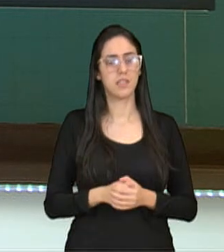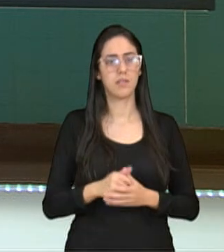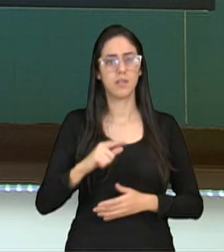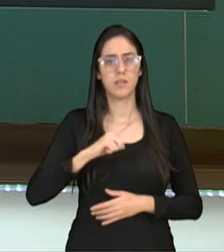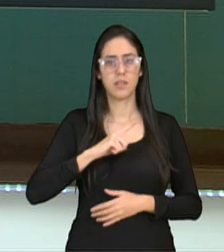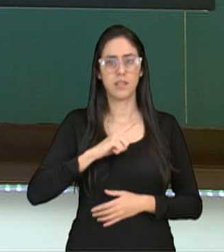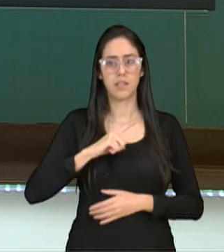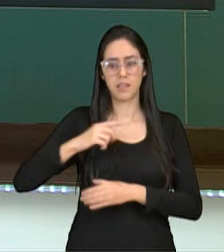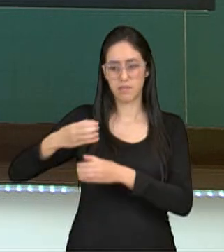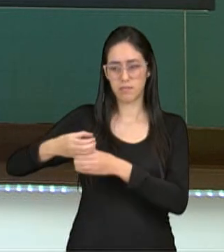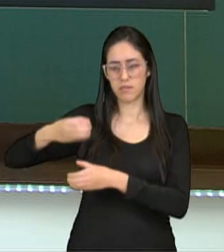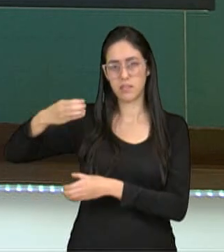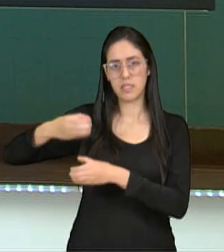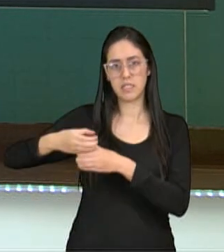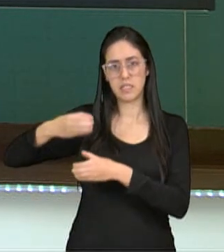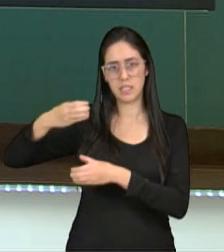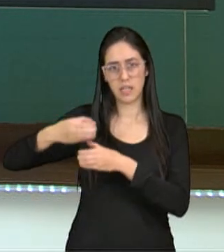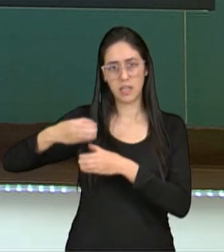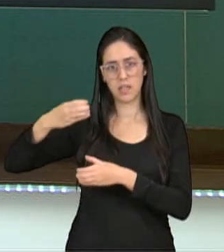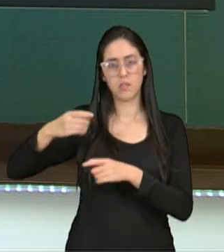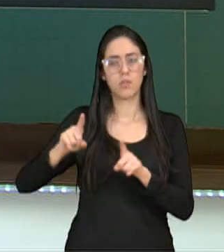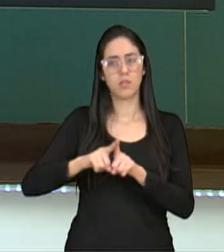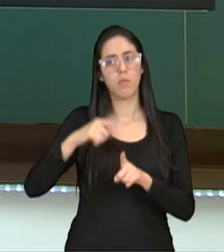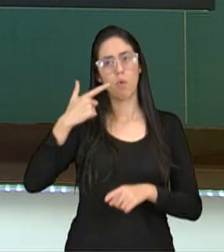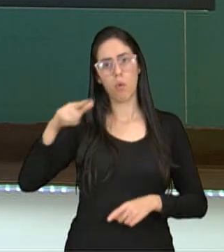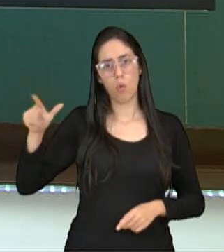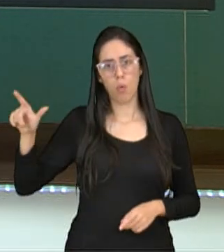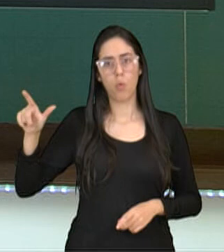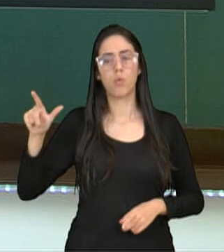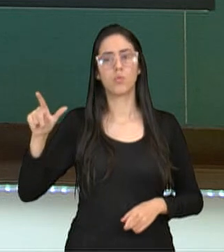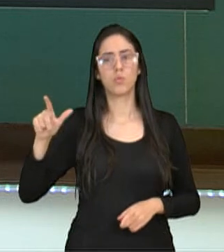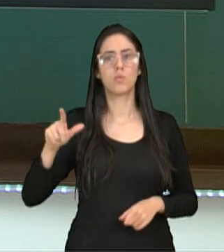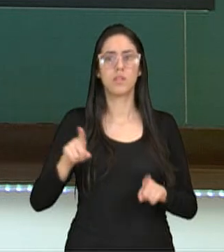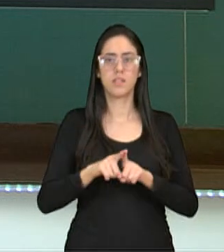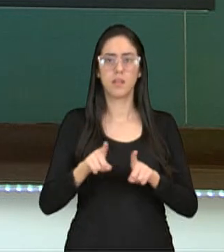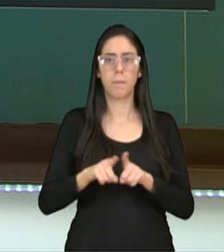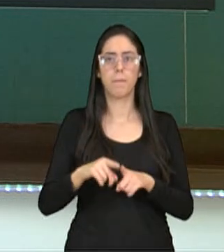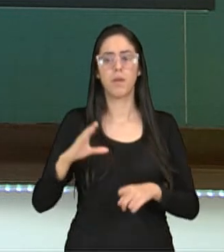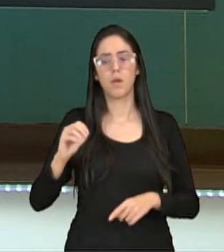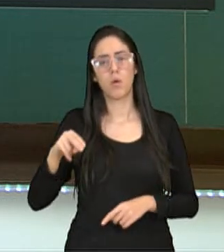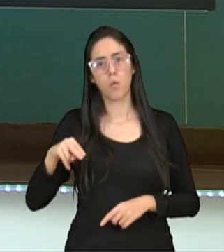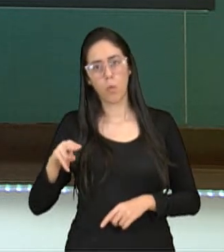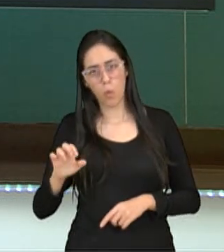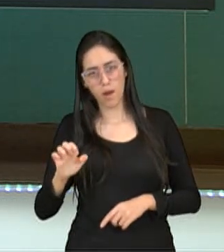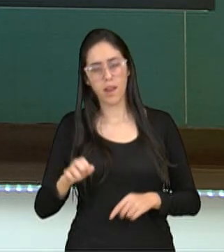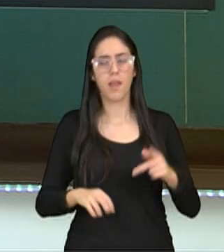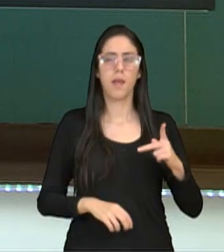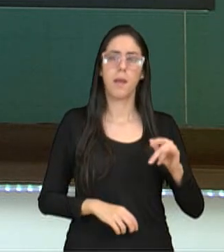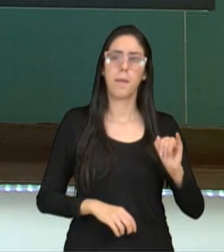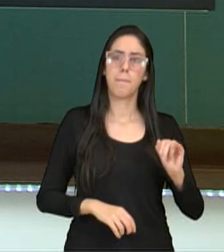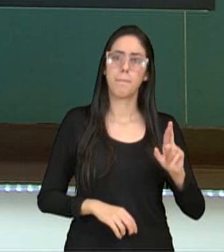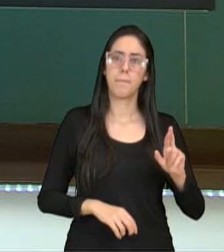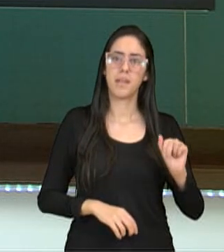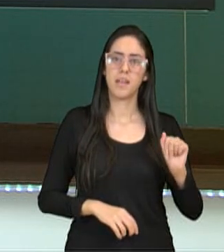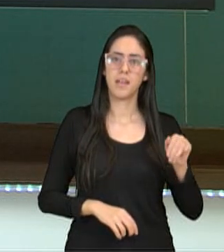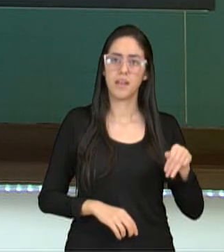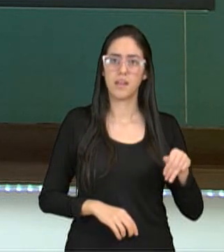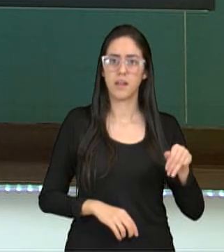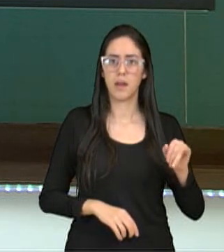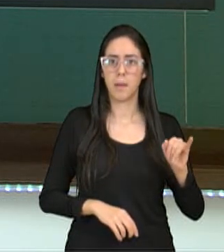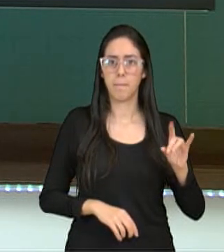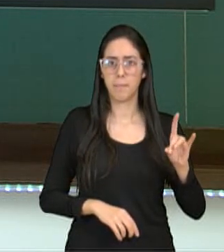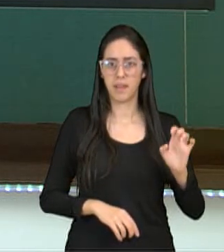nosso cilindro, tá? E do outros sólidos para o cone e para a pirâmide, que nós vamos multiplicar ela